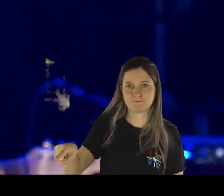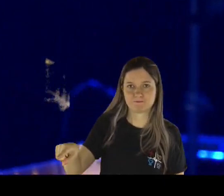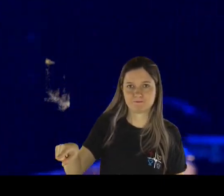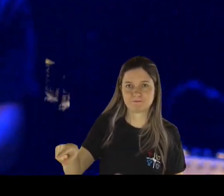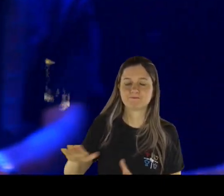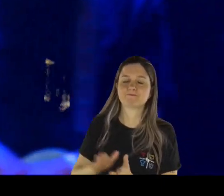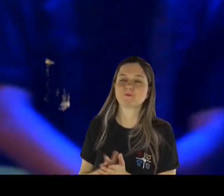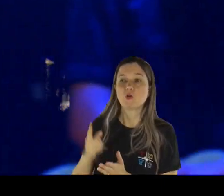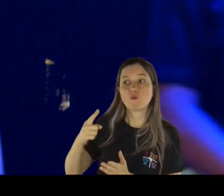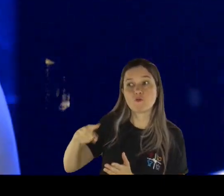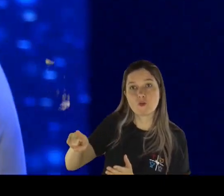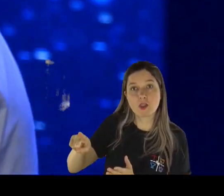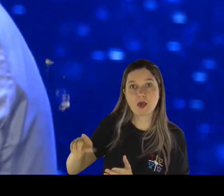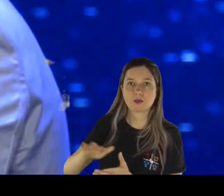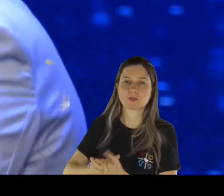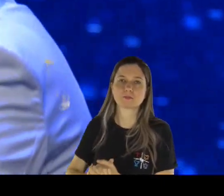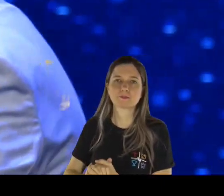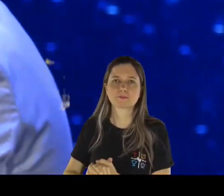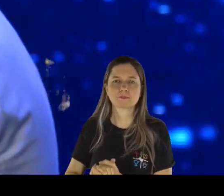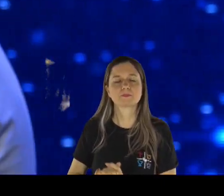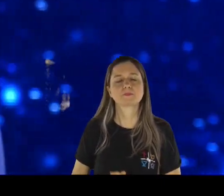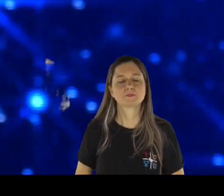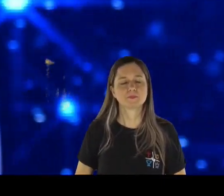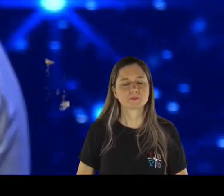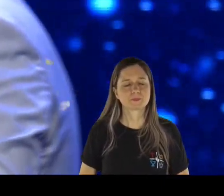Maria. Aí José vê Maria. Maria,